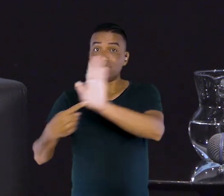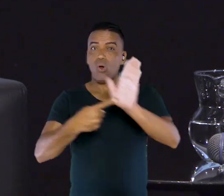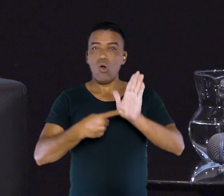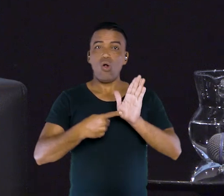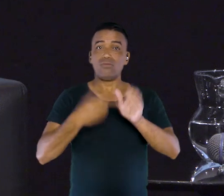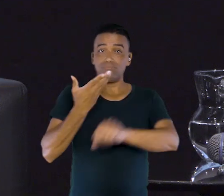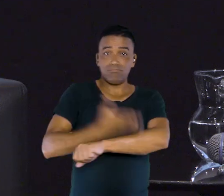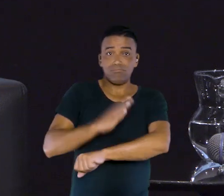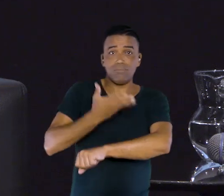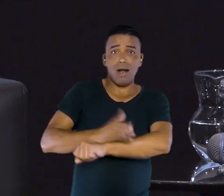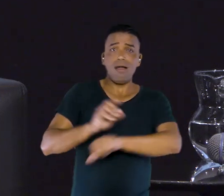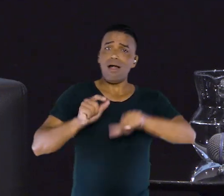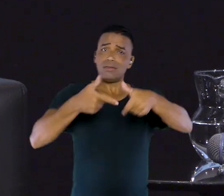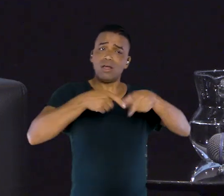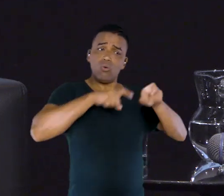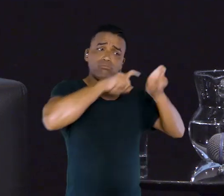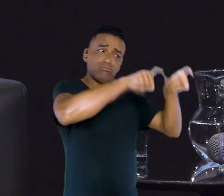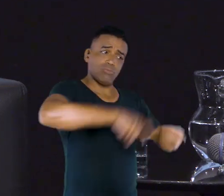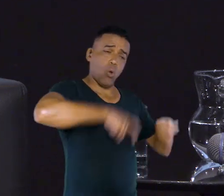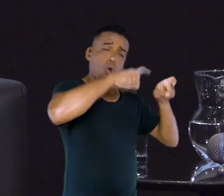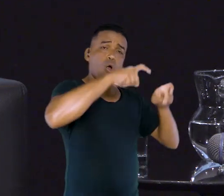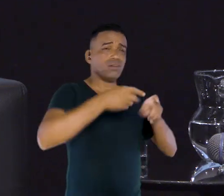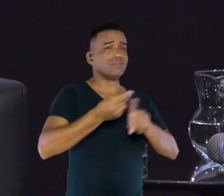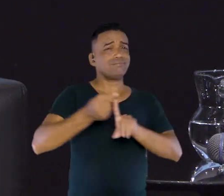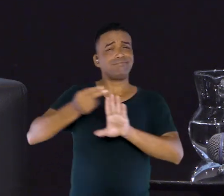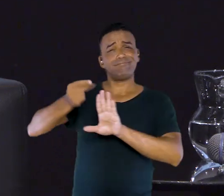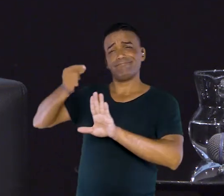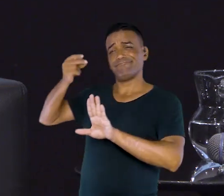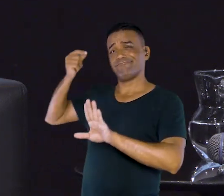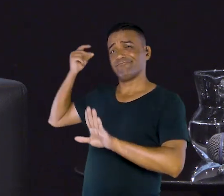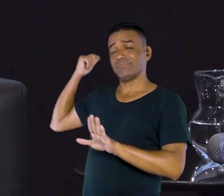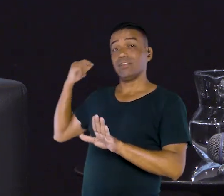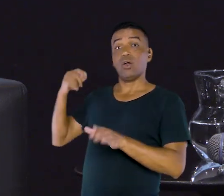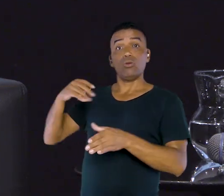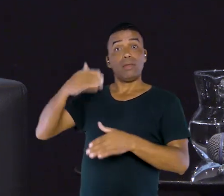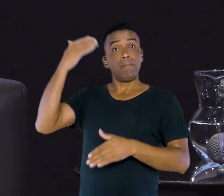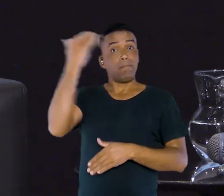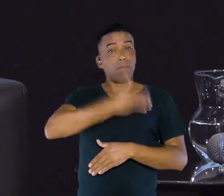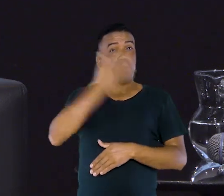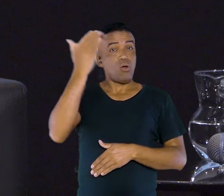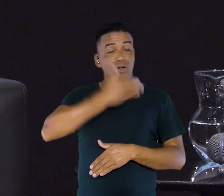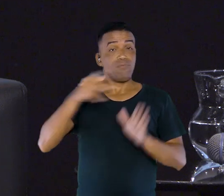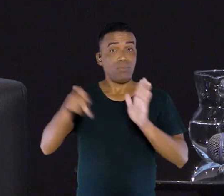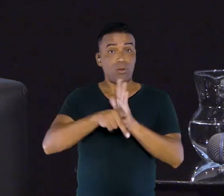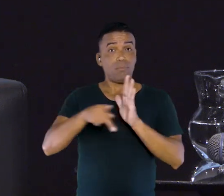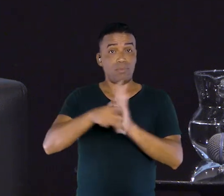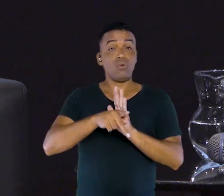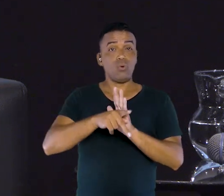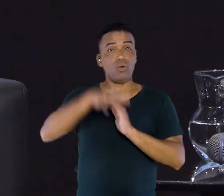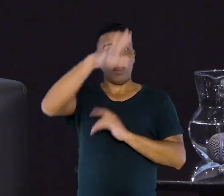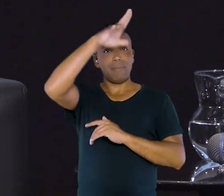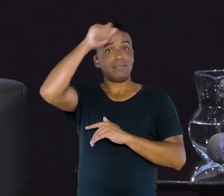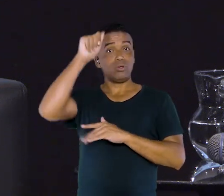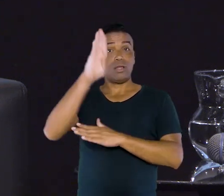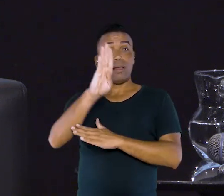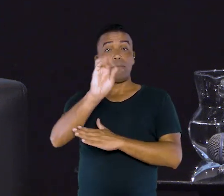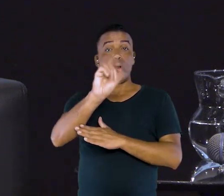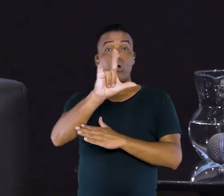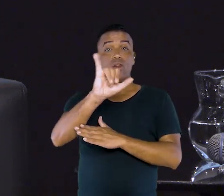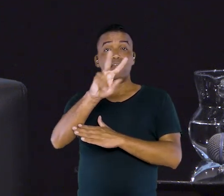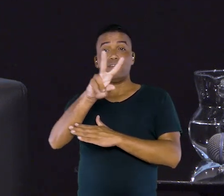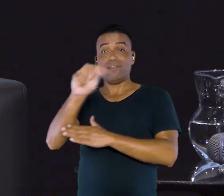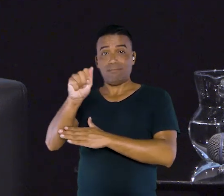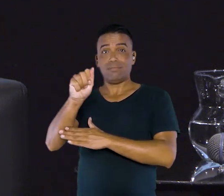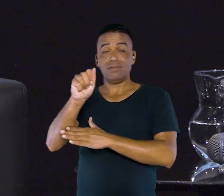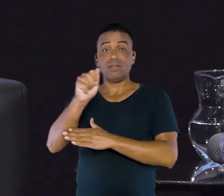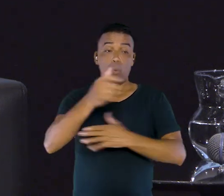gente que essas práticas de cultivo são muito antigas. Por exemplo, a gente tem evidências que vem da Amazônia boliviana, de que a mandioca